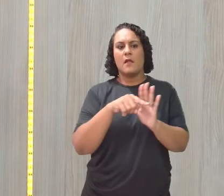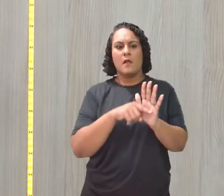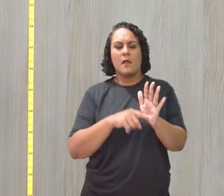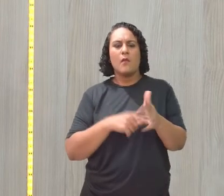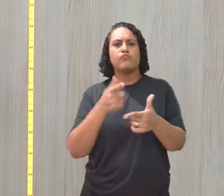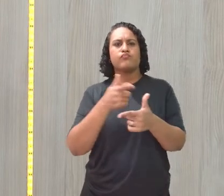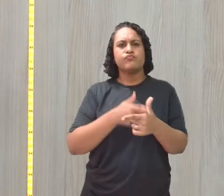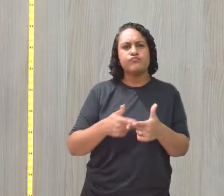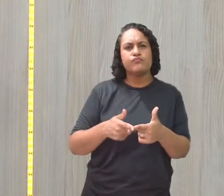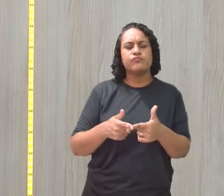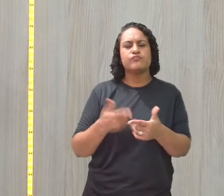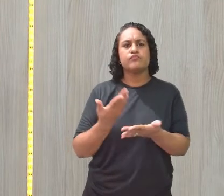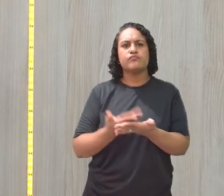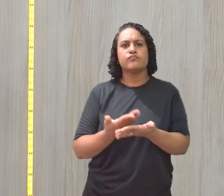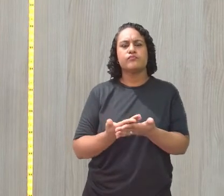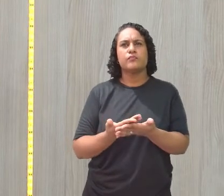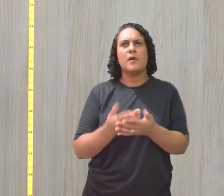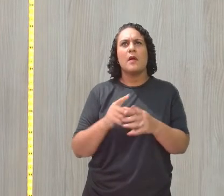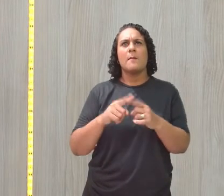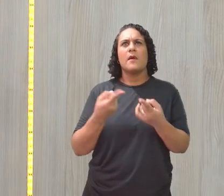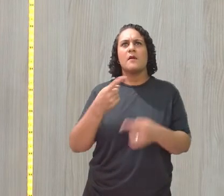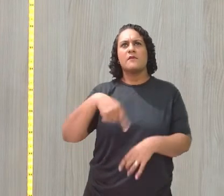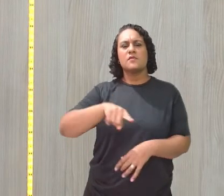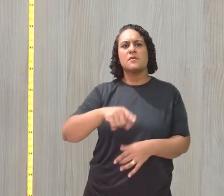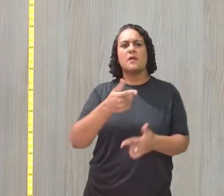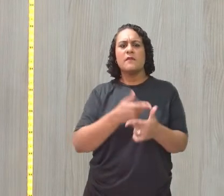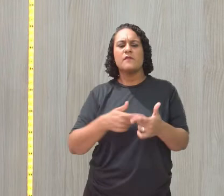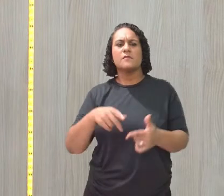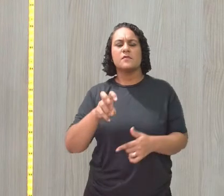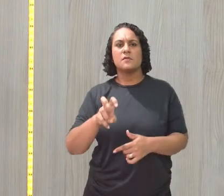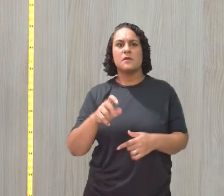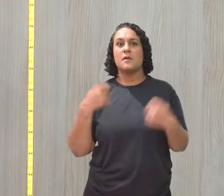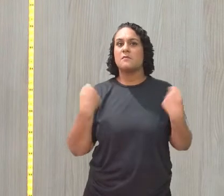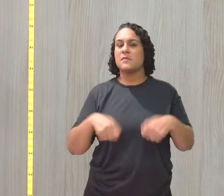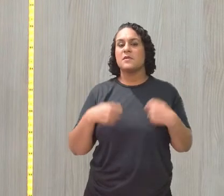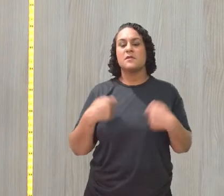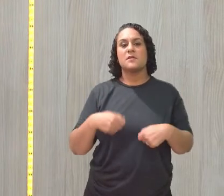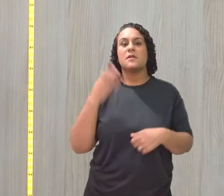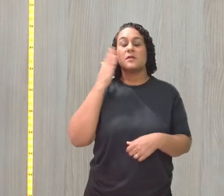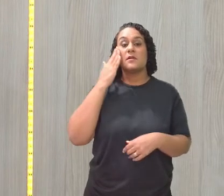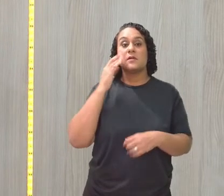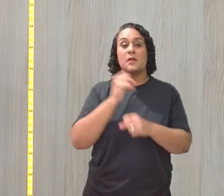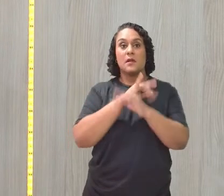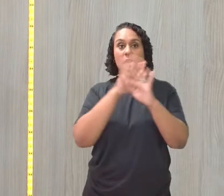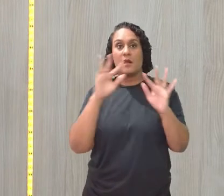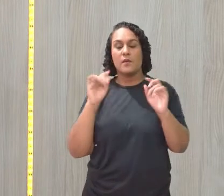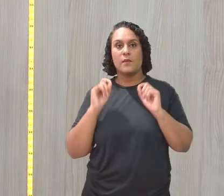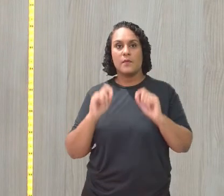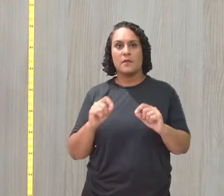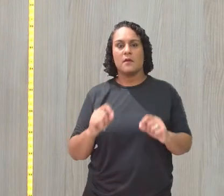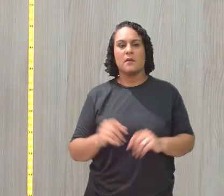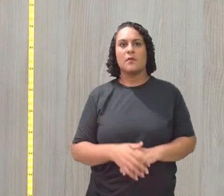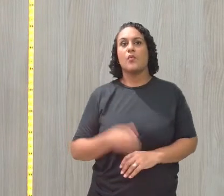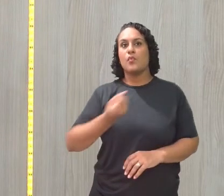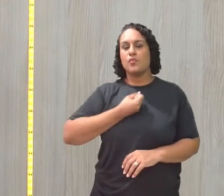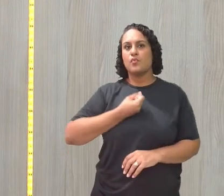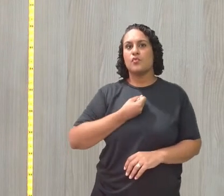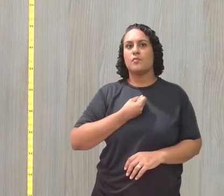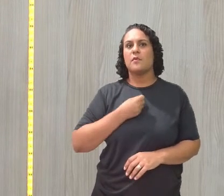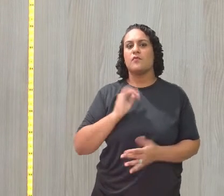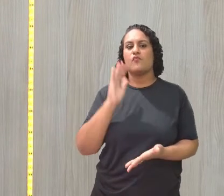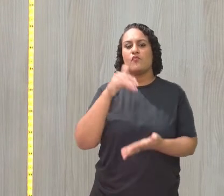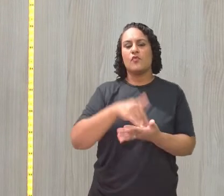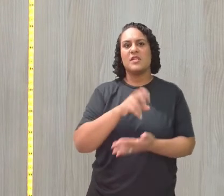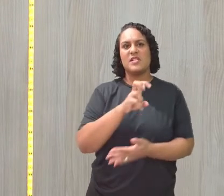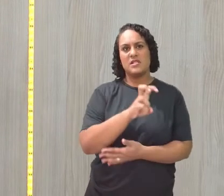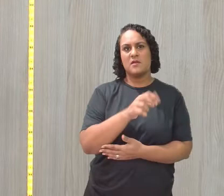divisibilidade. Mas para você dividir por 5, você só precisa entender que o número que termina em 5